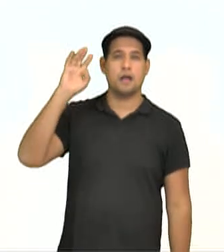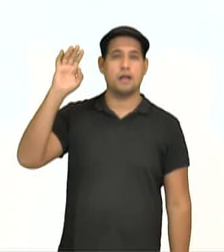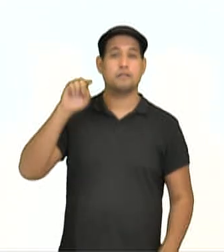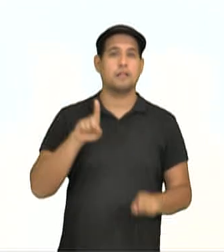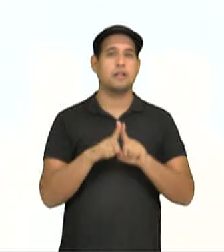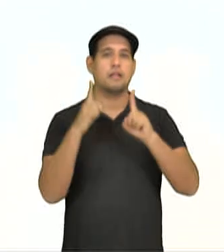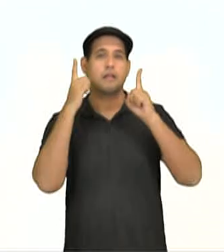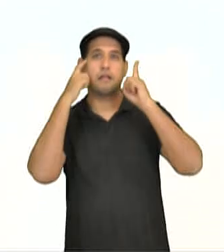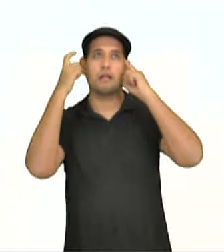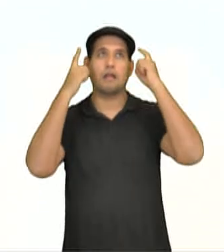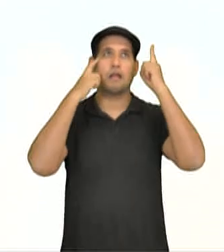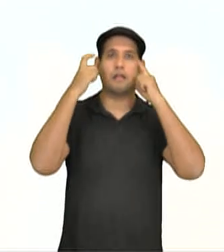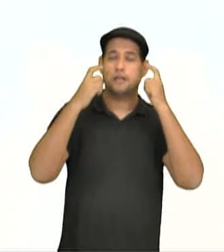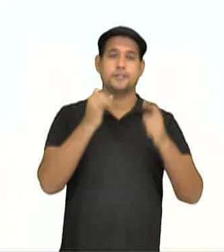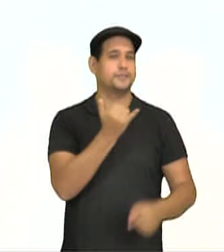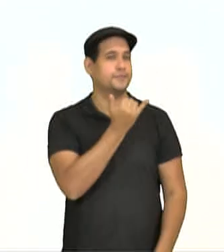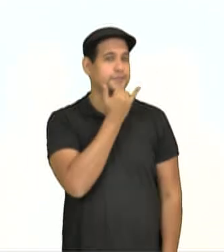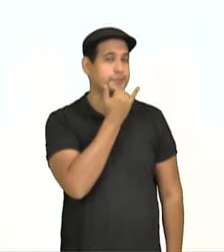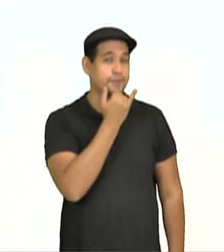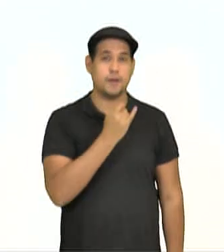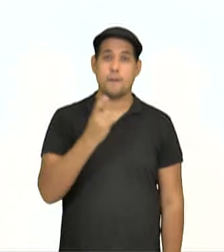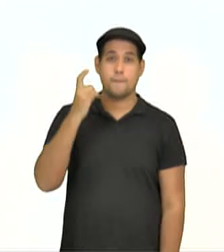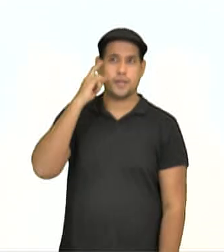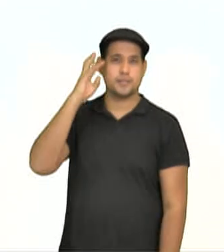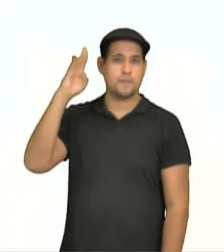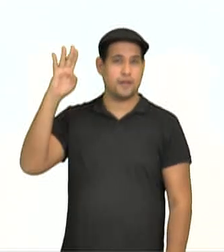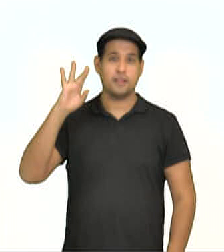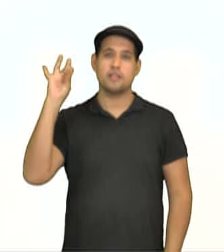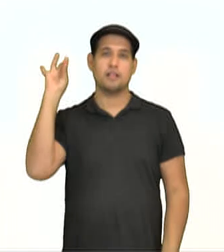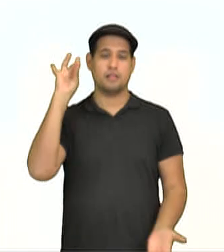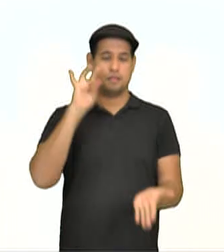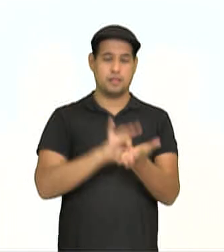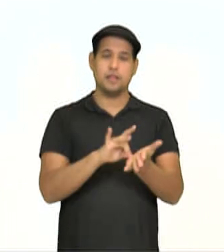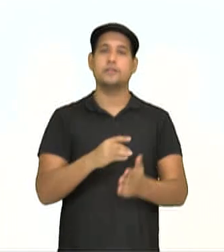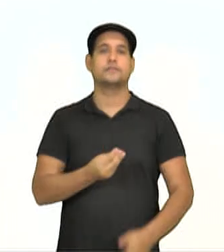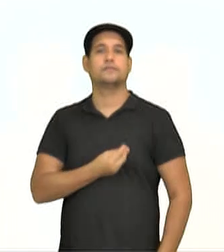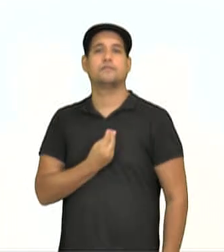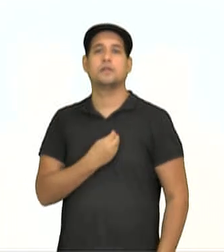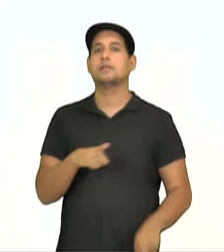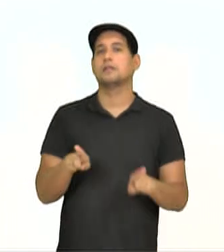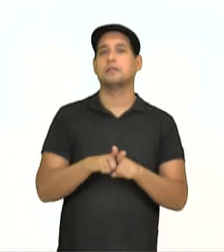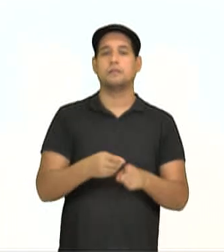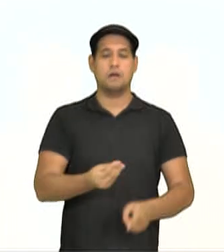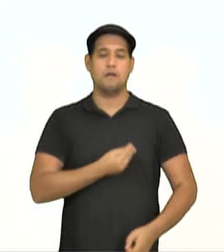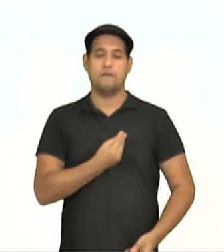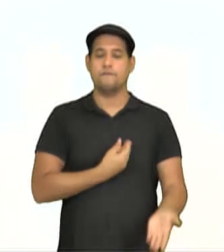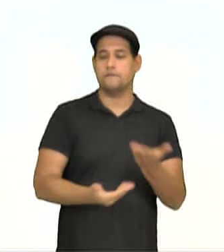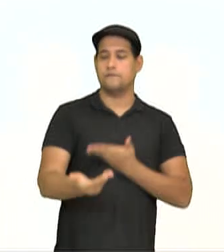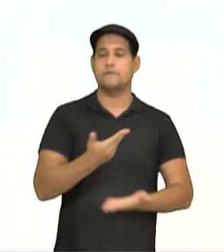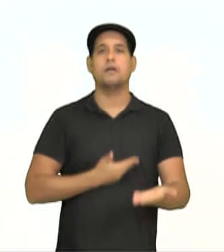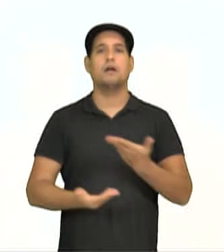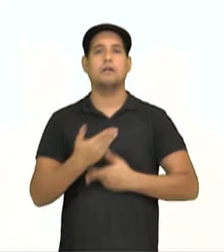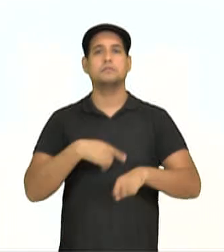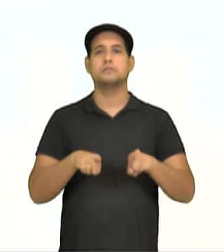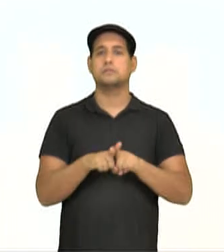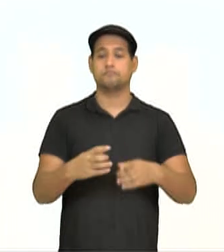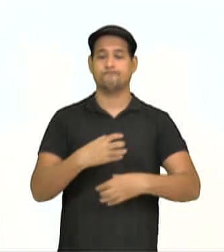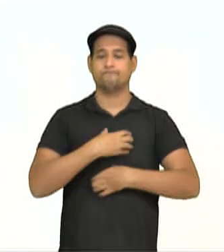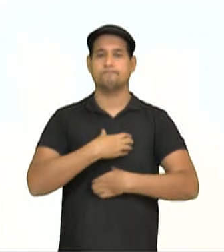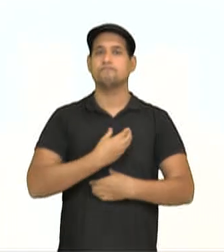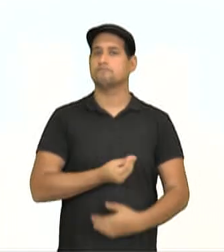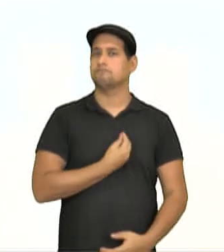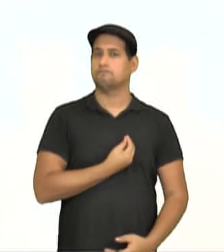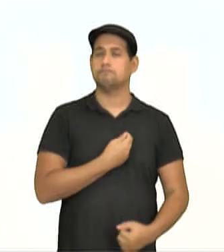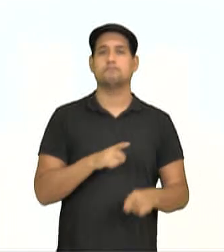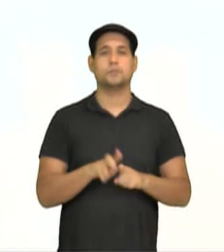e ideias, pensamentos e ideais de vida e de convivência. Vendem formas de